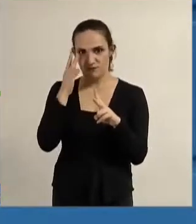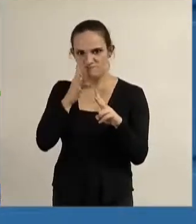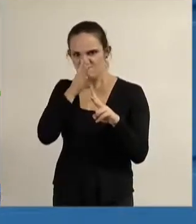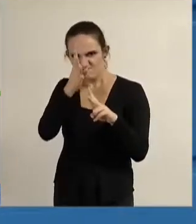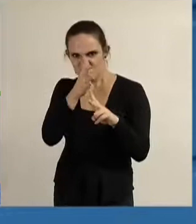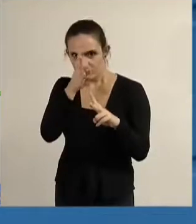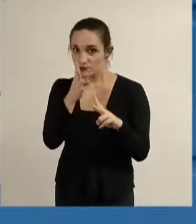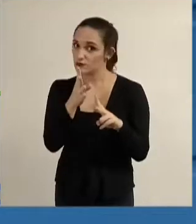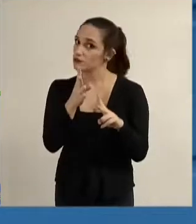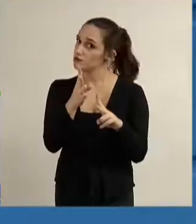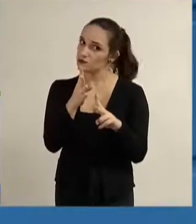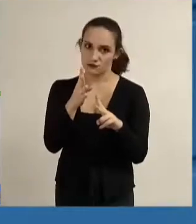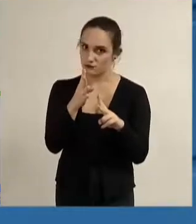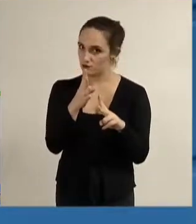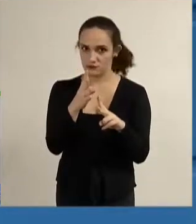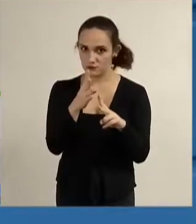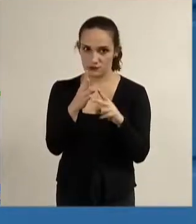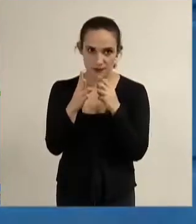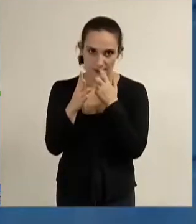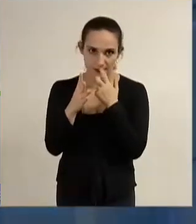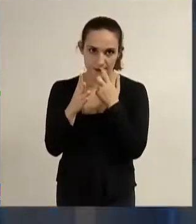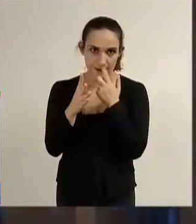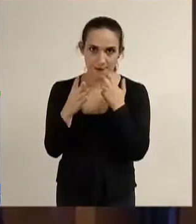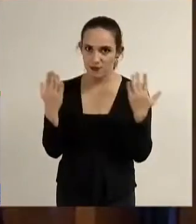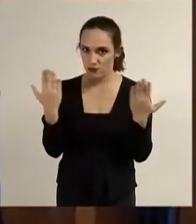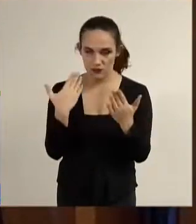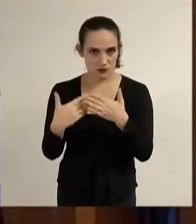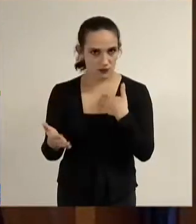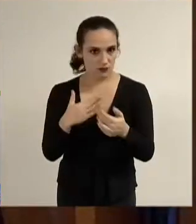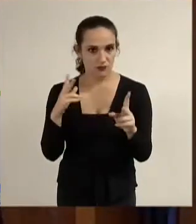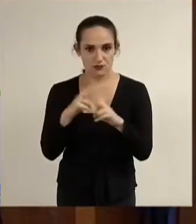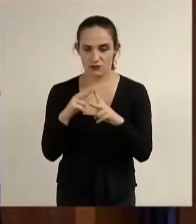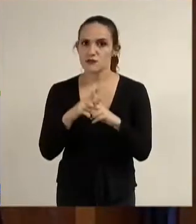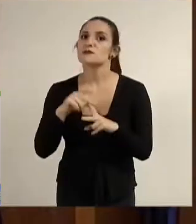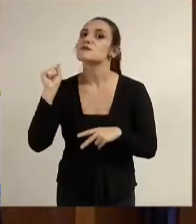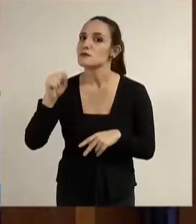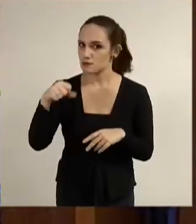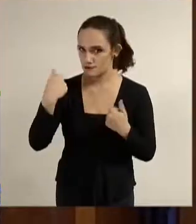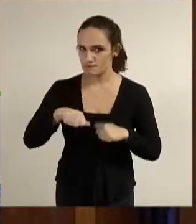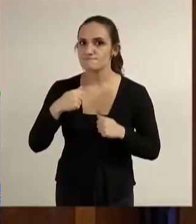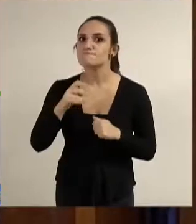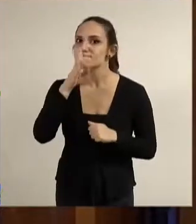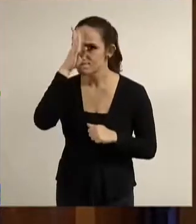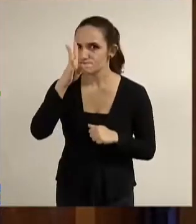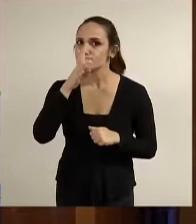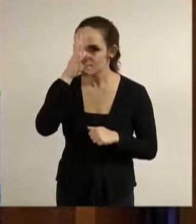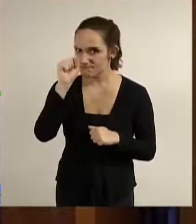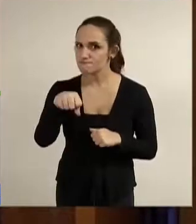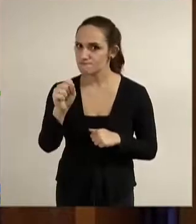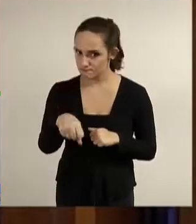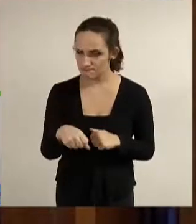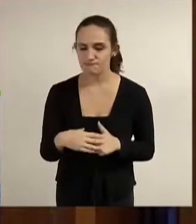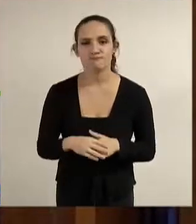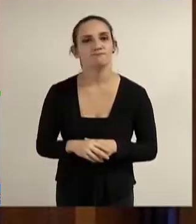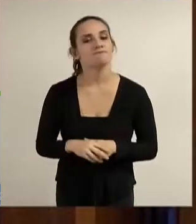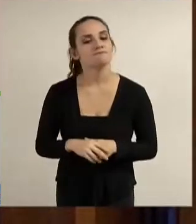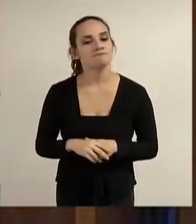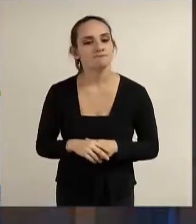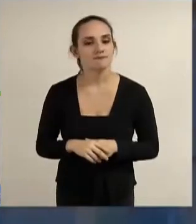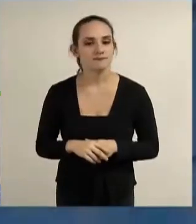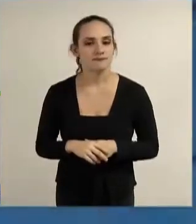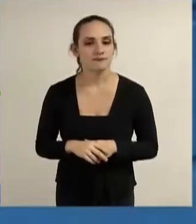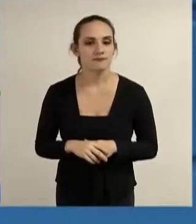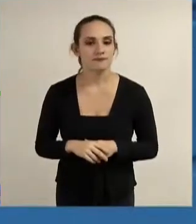Nos dias de hoje, em brigas de marido e mulher, nós temos sim que colocar a colher. E todo